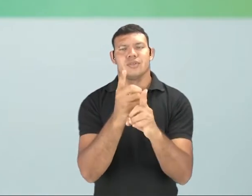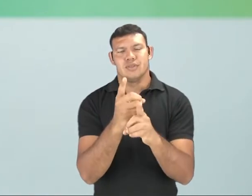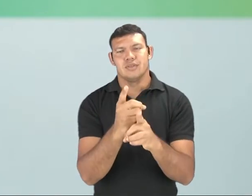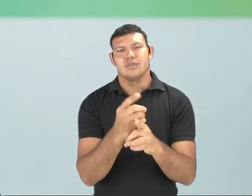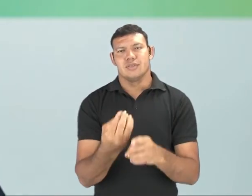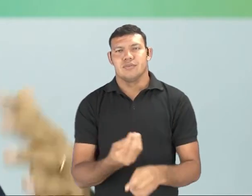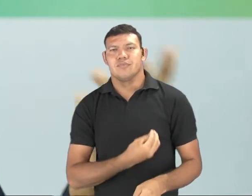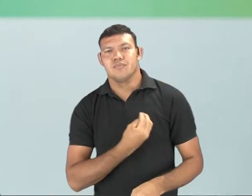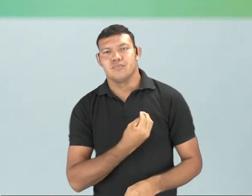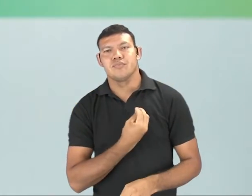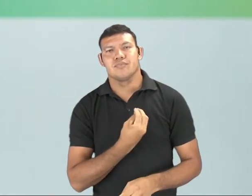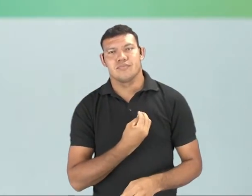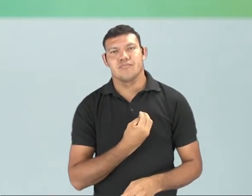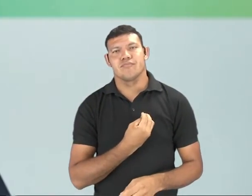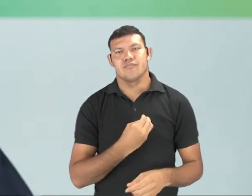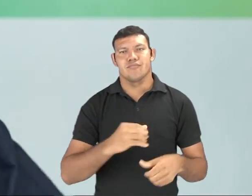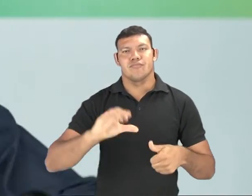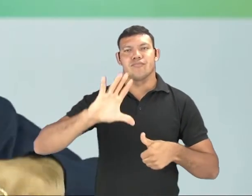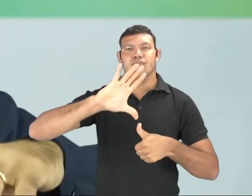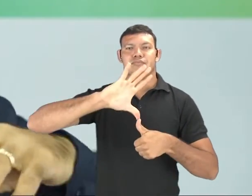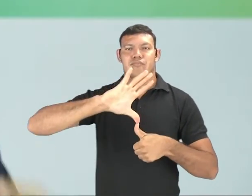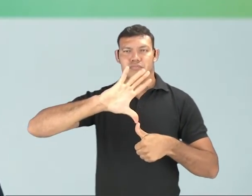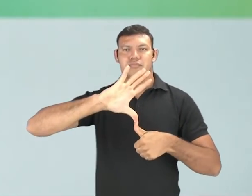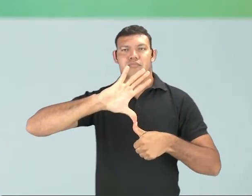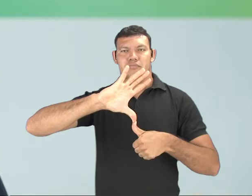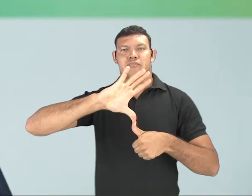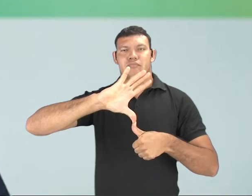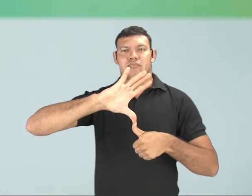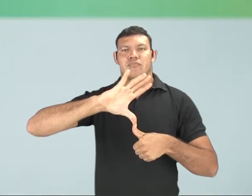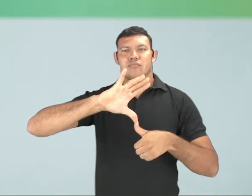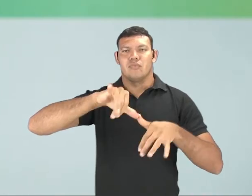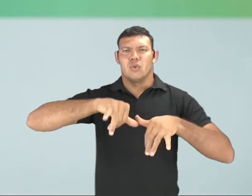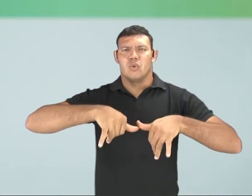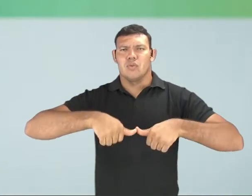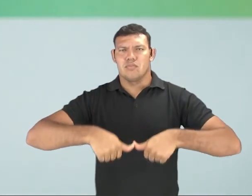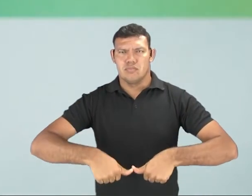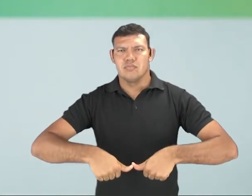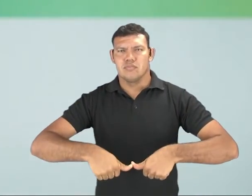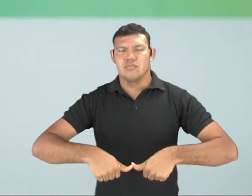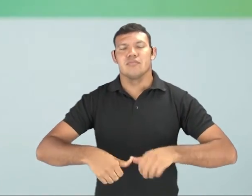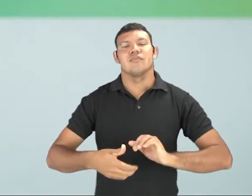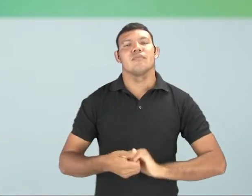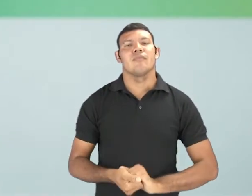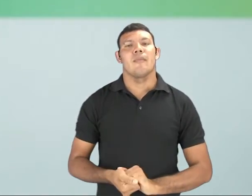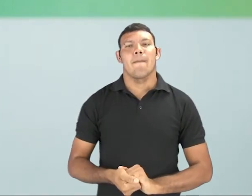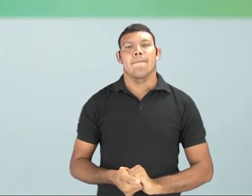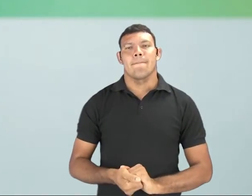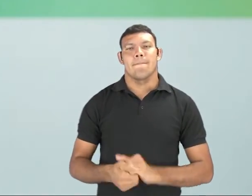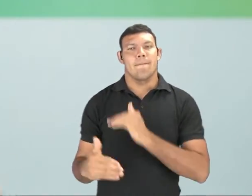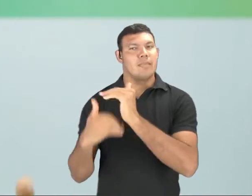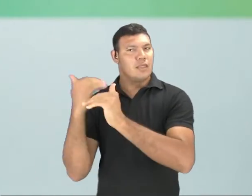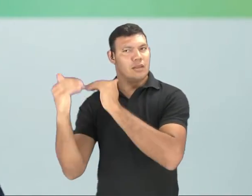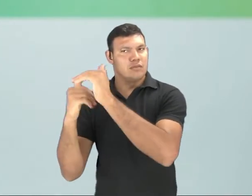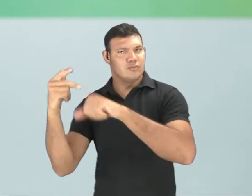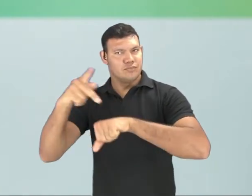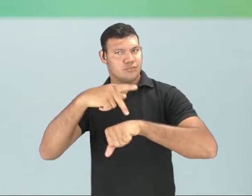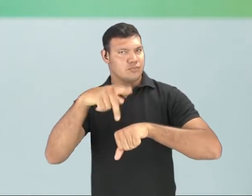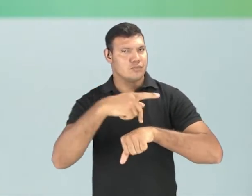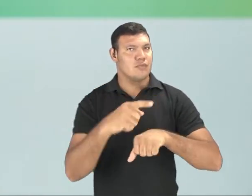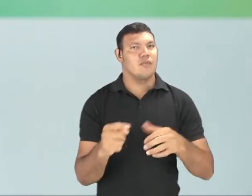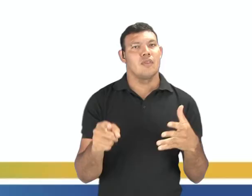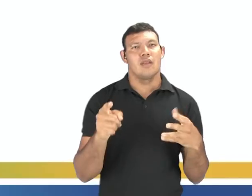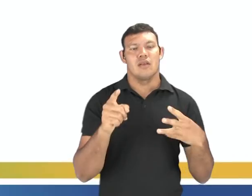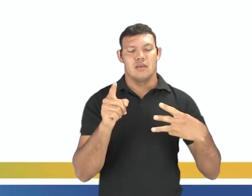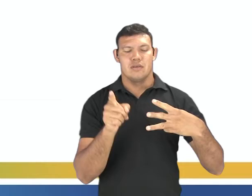para eles viverem, que na América do Norte se firmaram e hoje são países desenvolvidos. O terceiro